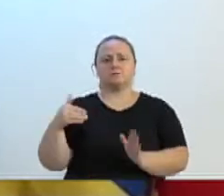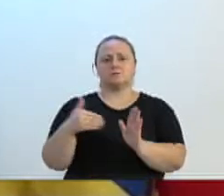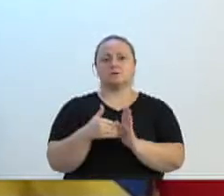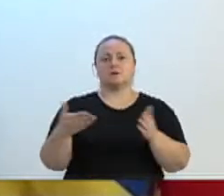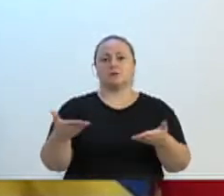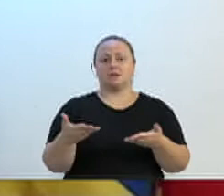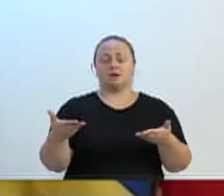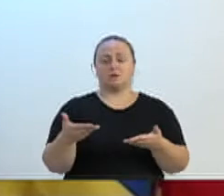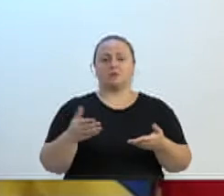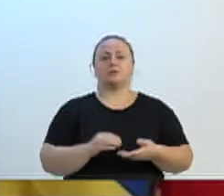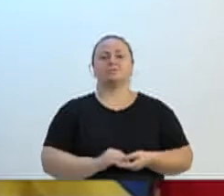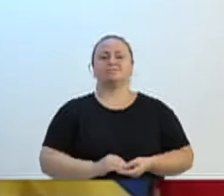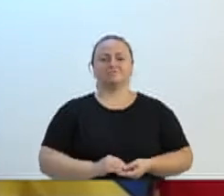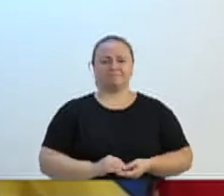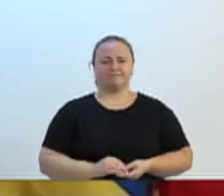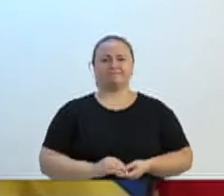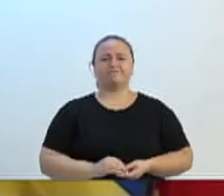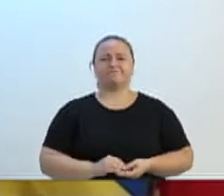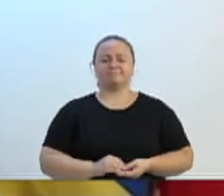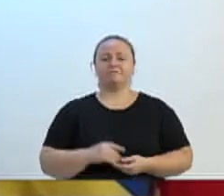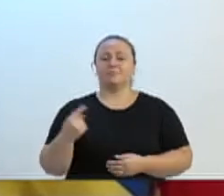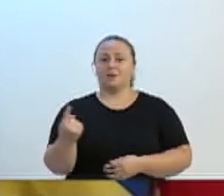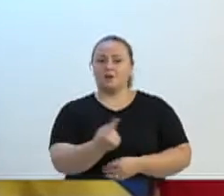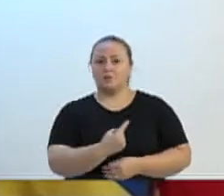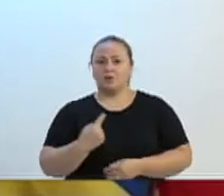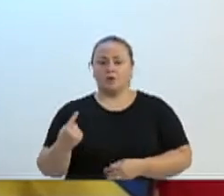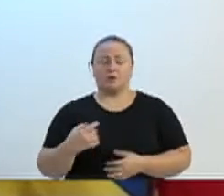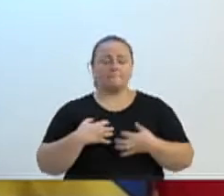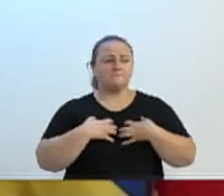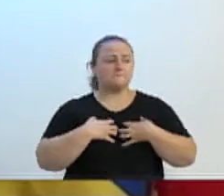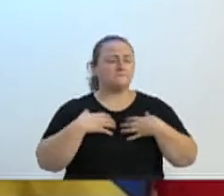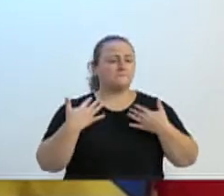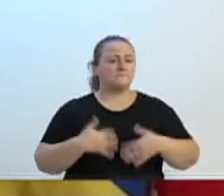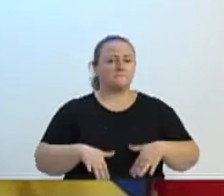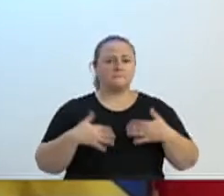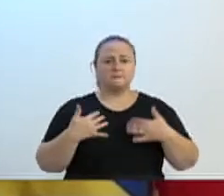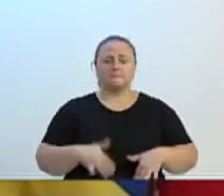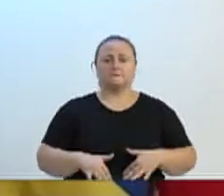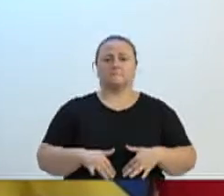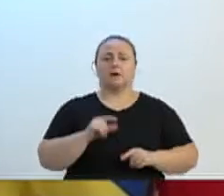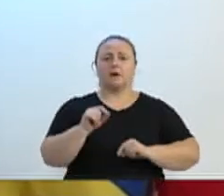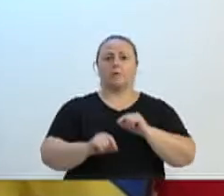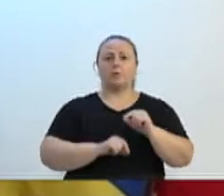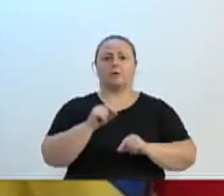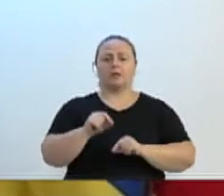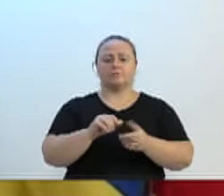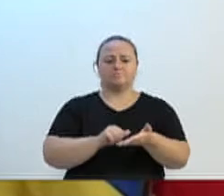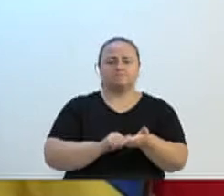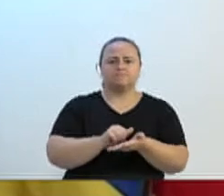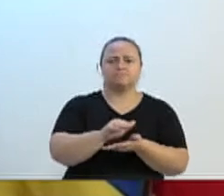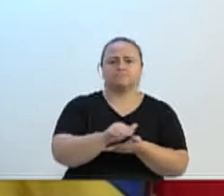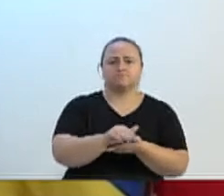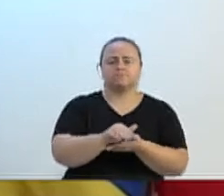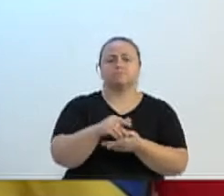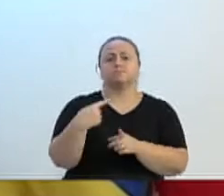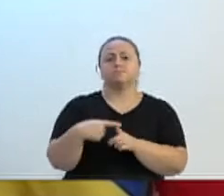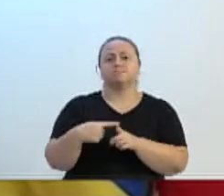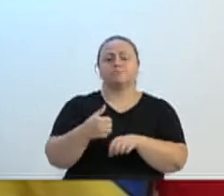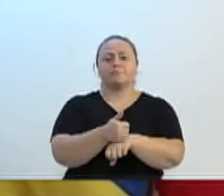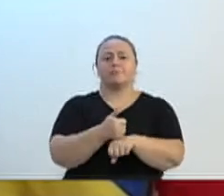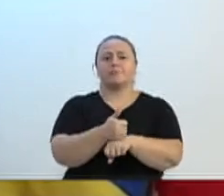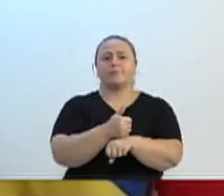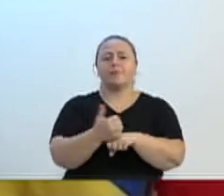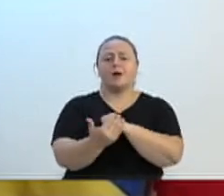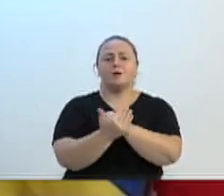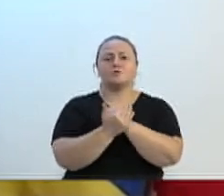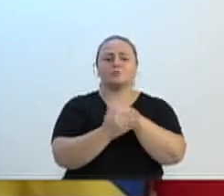momento. Para nós, é muito doloroso ter que desligar das escolas os profissionais que tanto contribuem para a